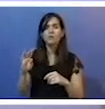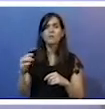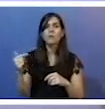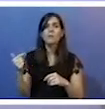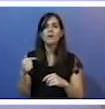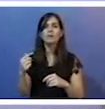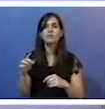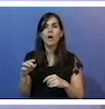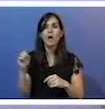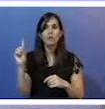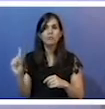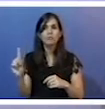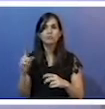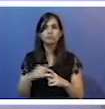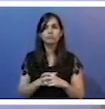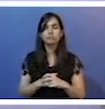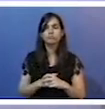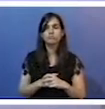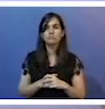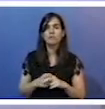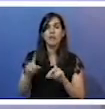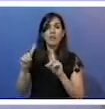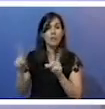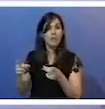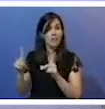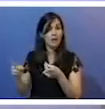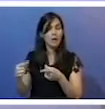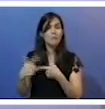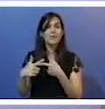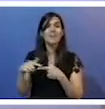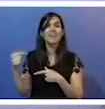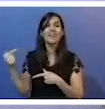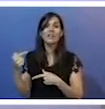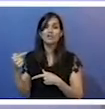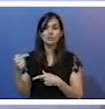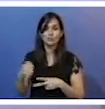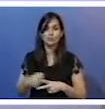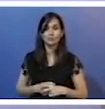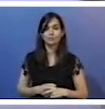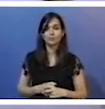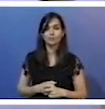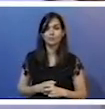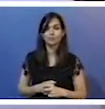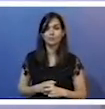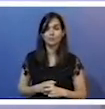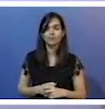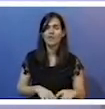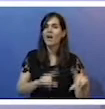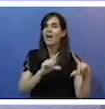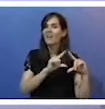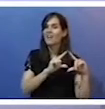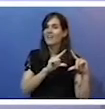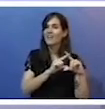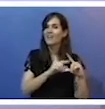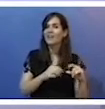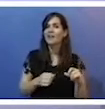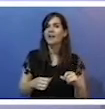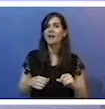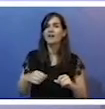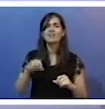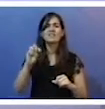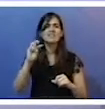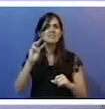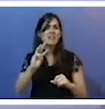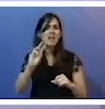-4 dentro do parênteses porque ele é negativo e agora menos três